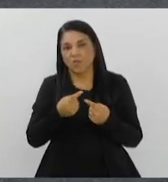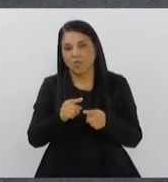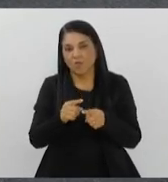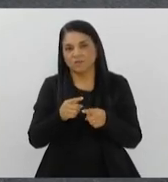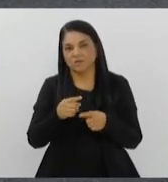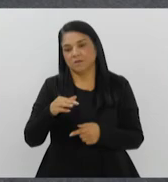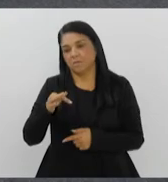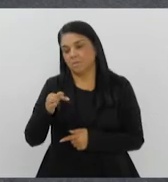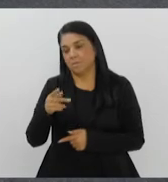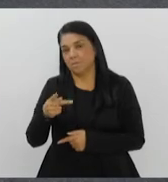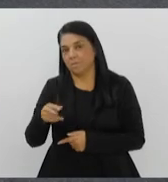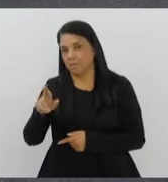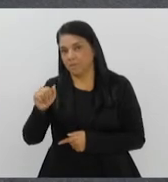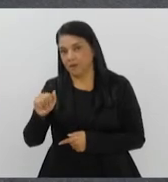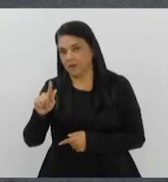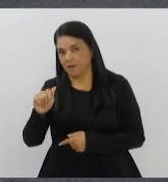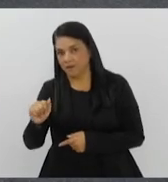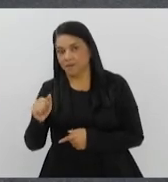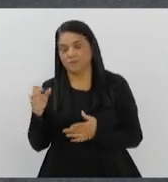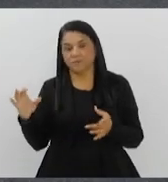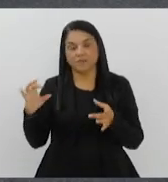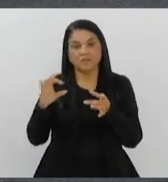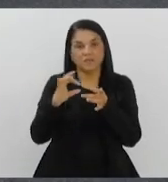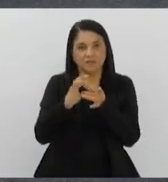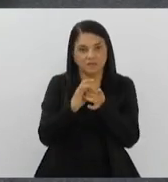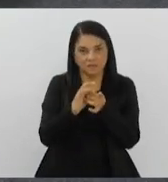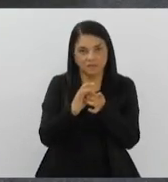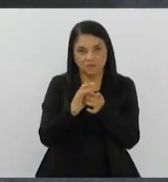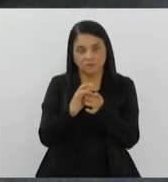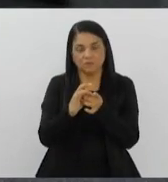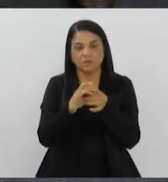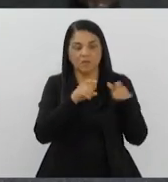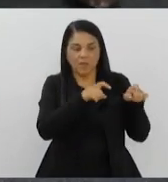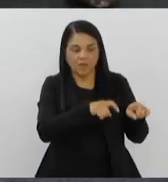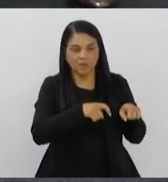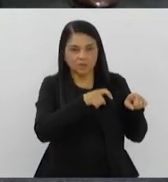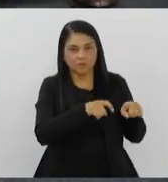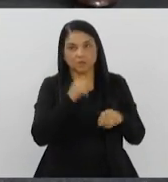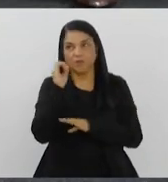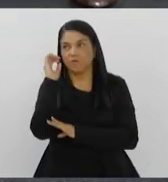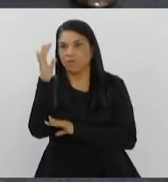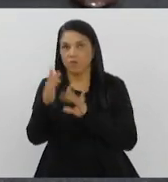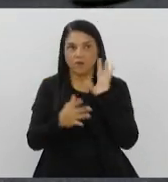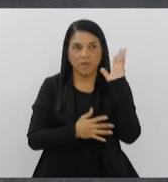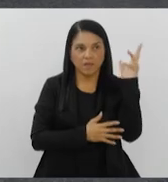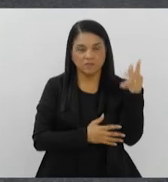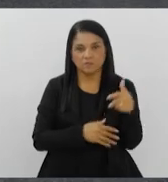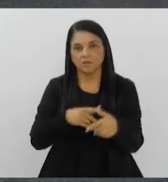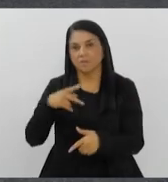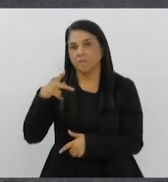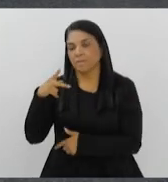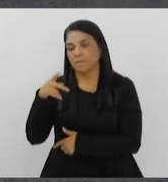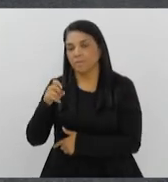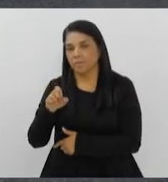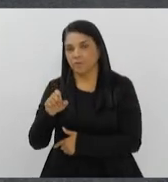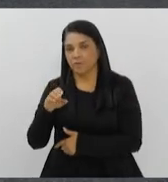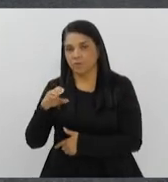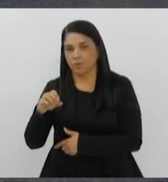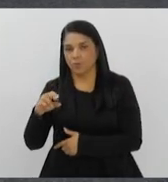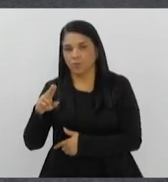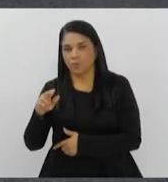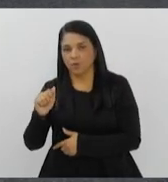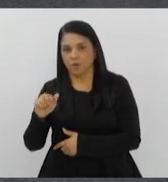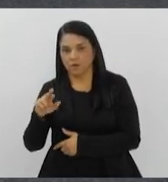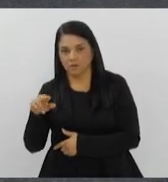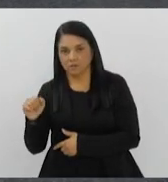de fertilidade, promova a integração agricultura, floresta, pecuária. Então, esses princípios,